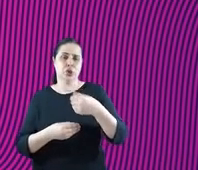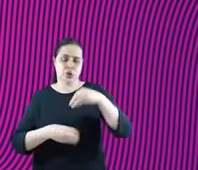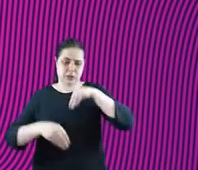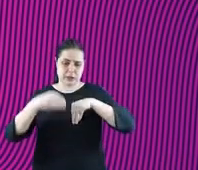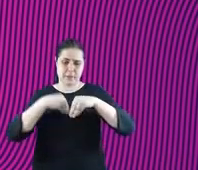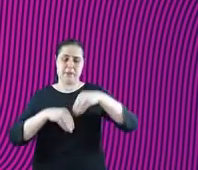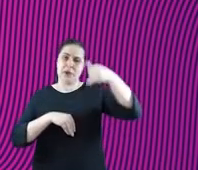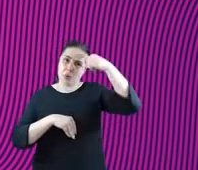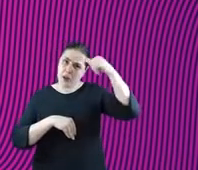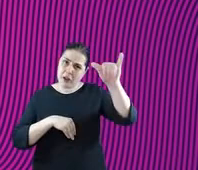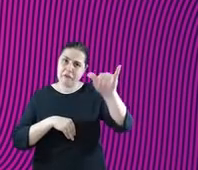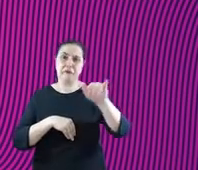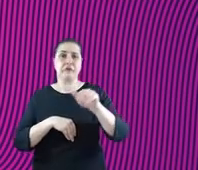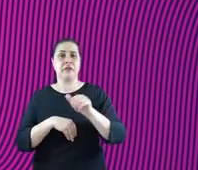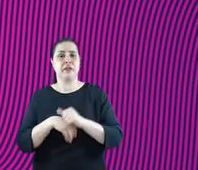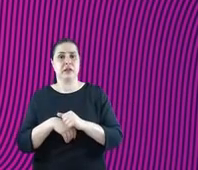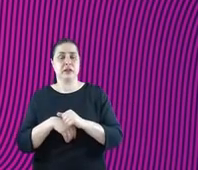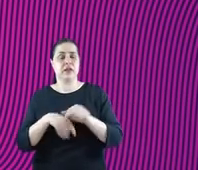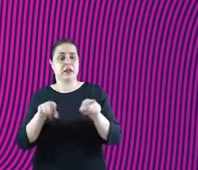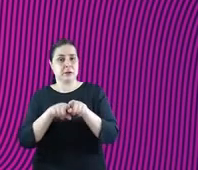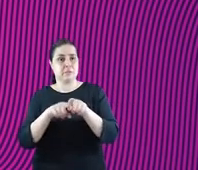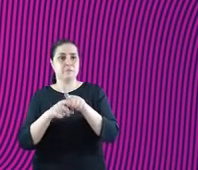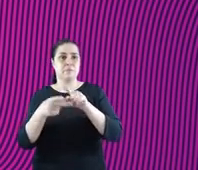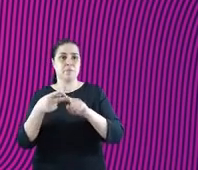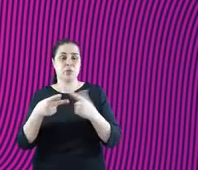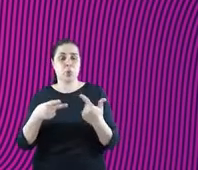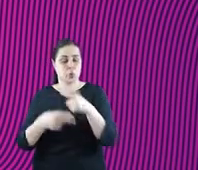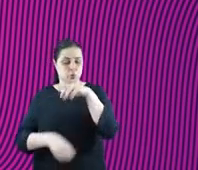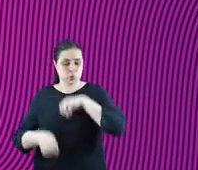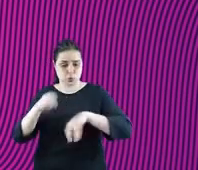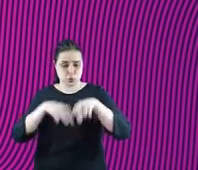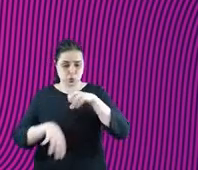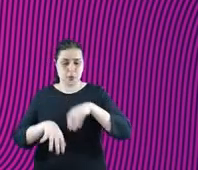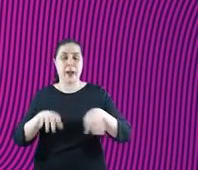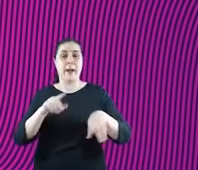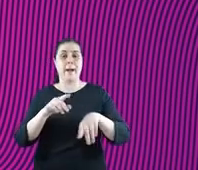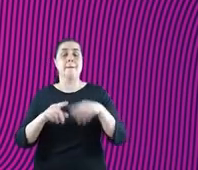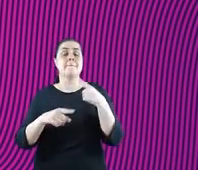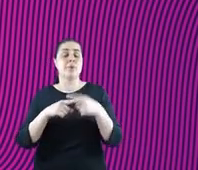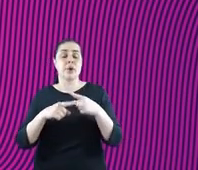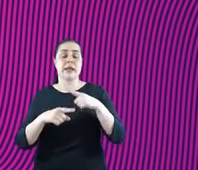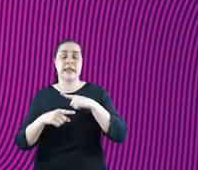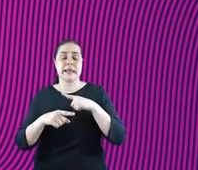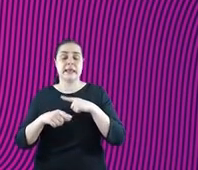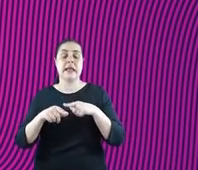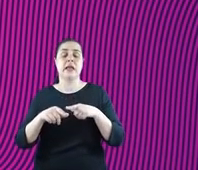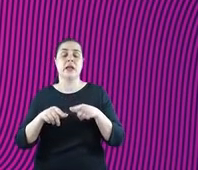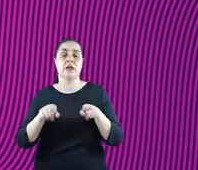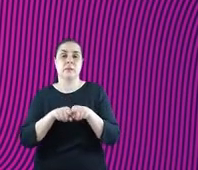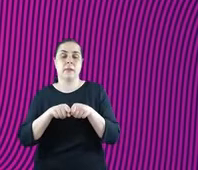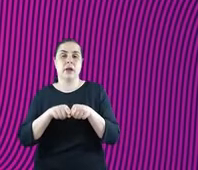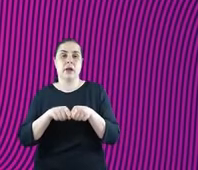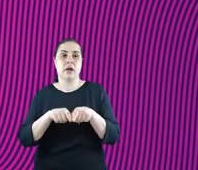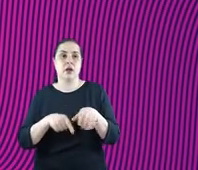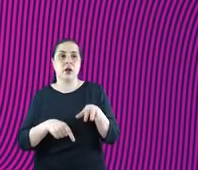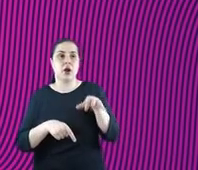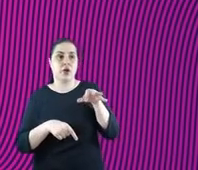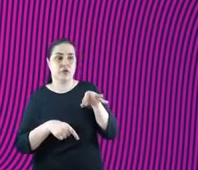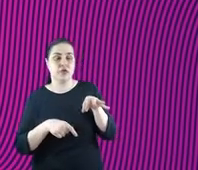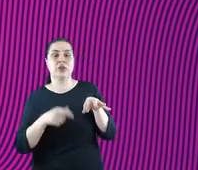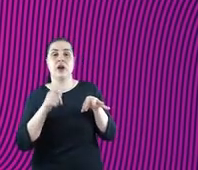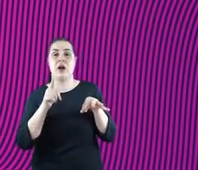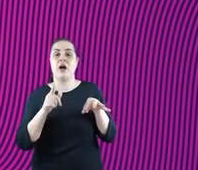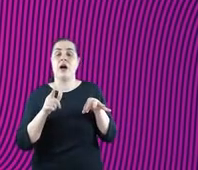favorável, né, ela traz um aumento da lubrificação, ela faz uma regeneração ali celular, o